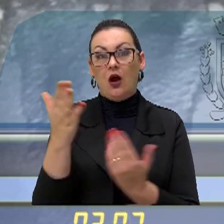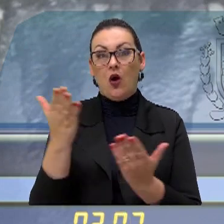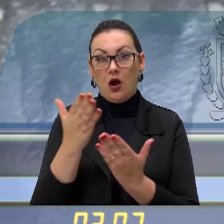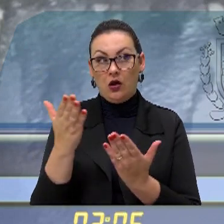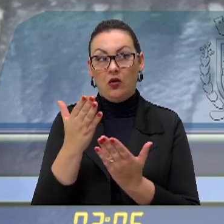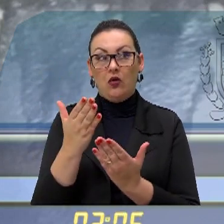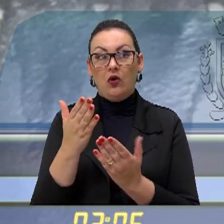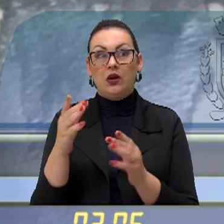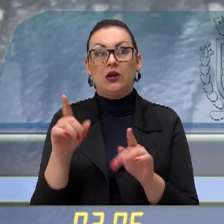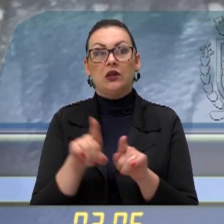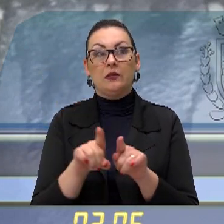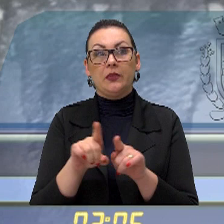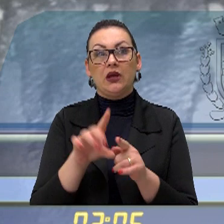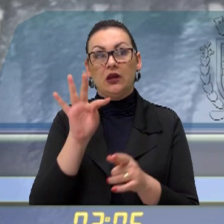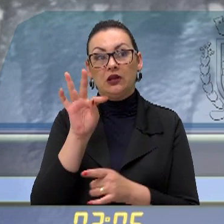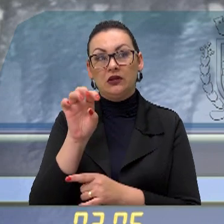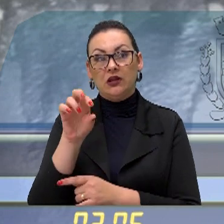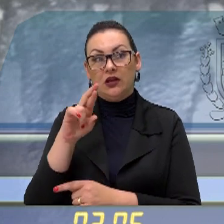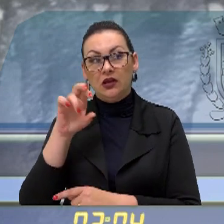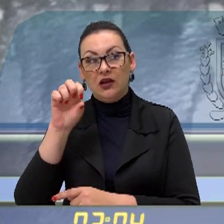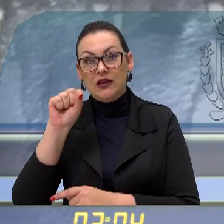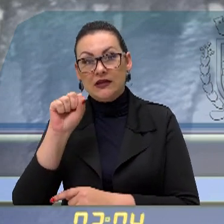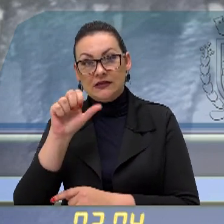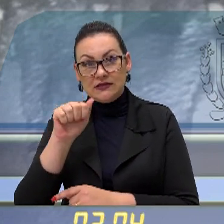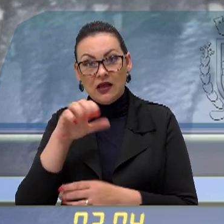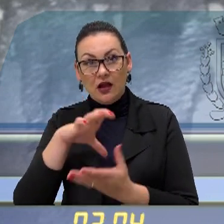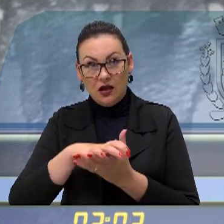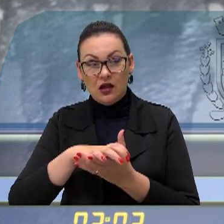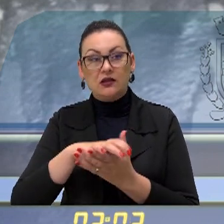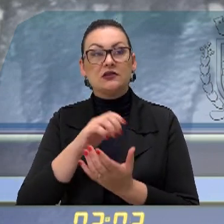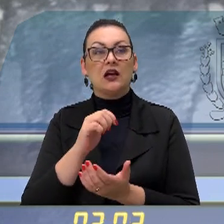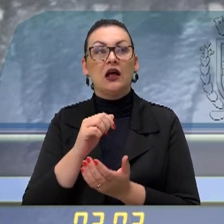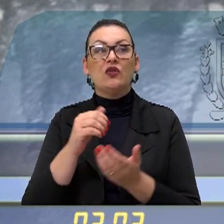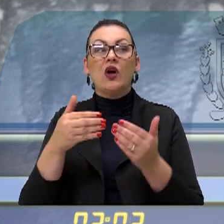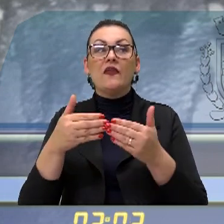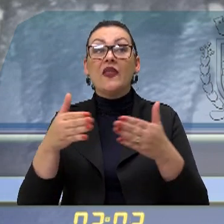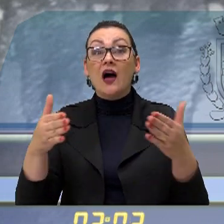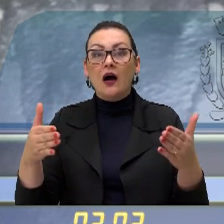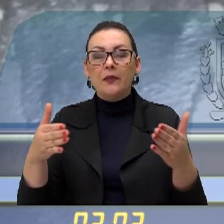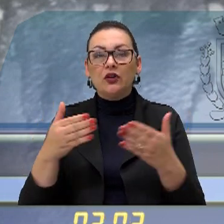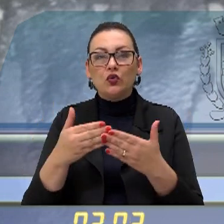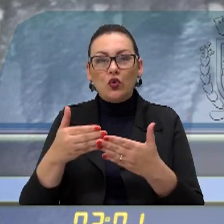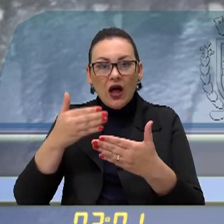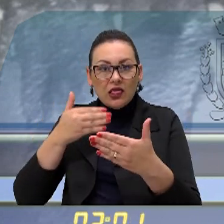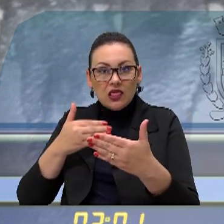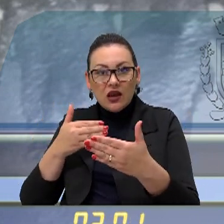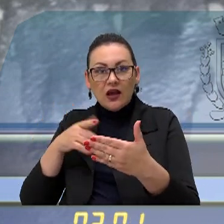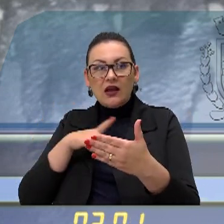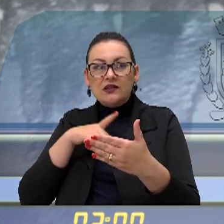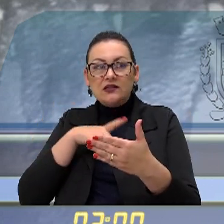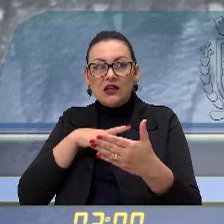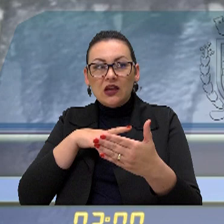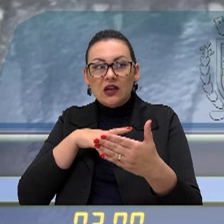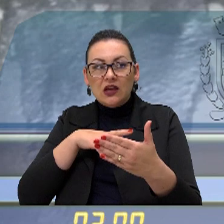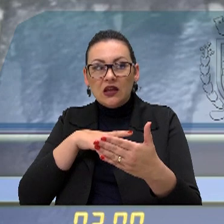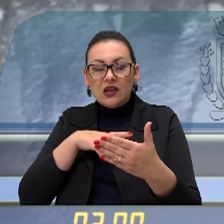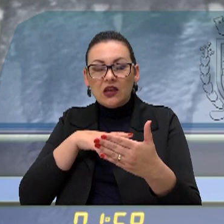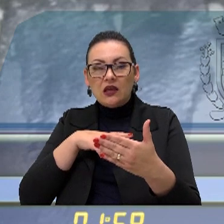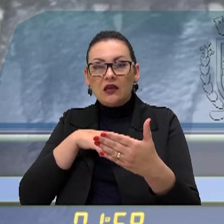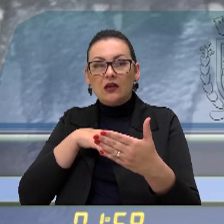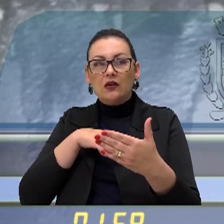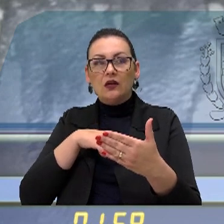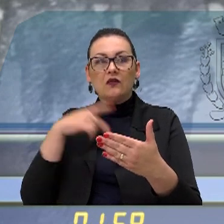nossa primeira-dama, Tereza Cristina, e a sua esposa, ali na inauguração. E bem no fundo vemos, do lado à